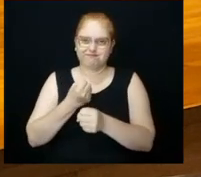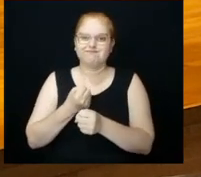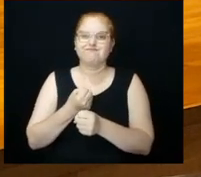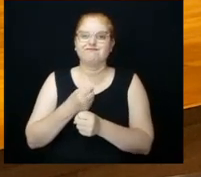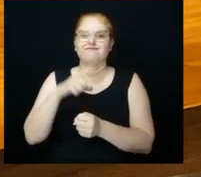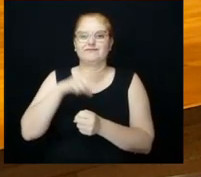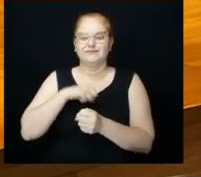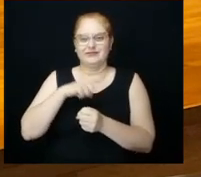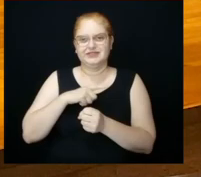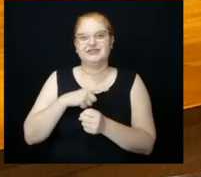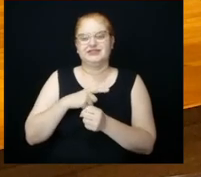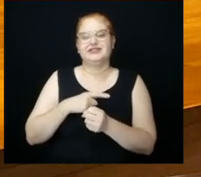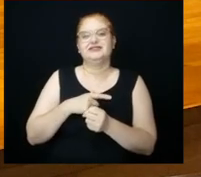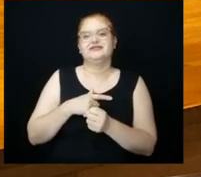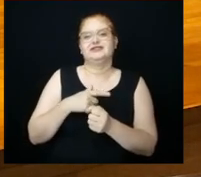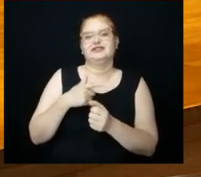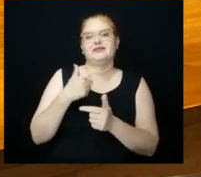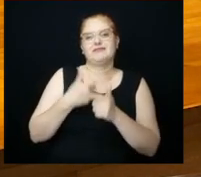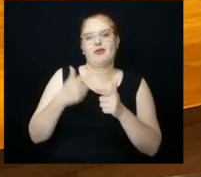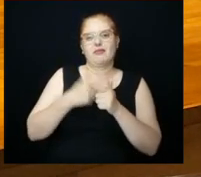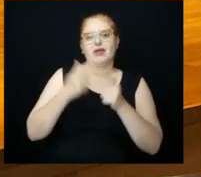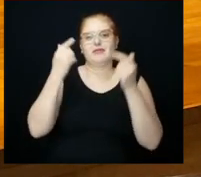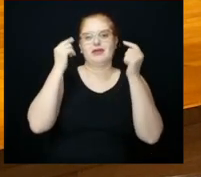catástrofe natural.